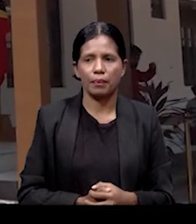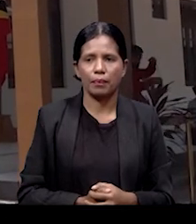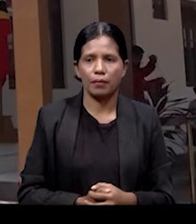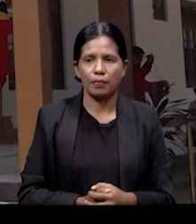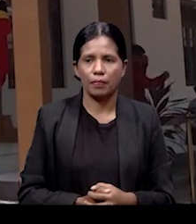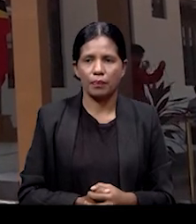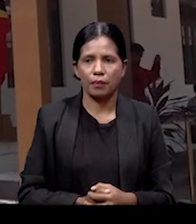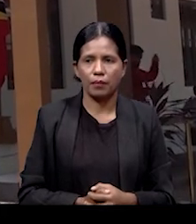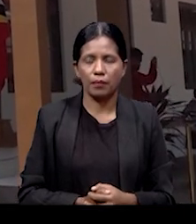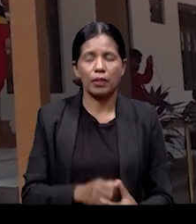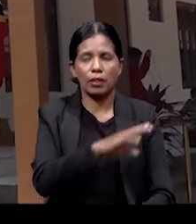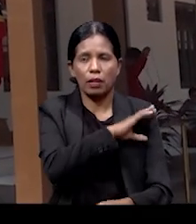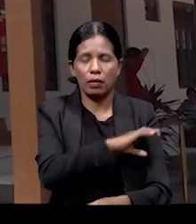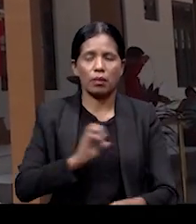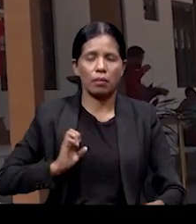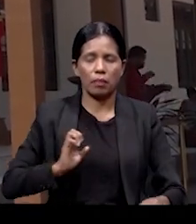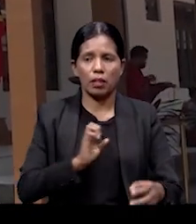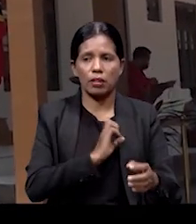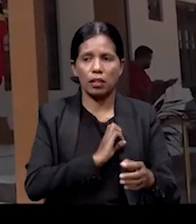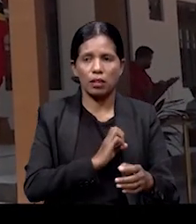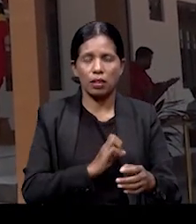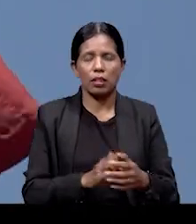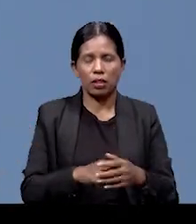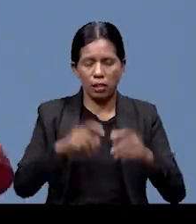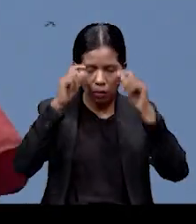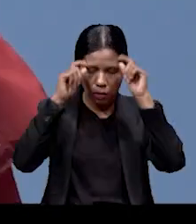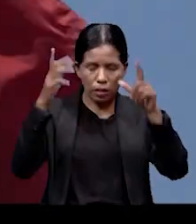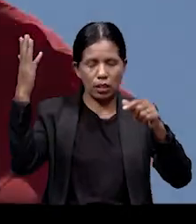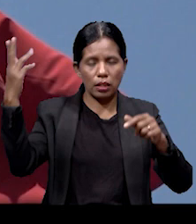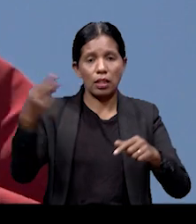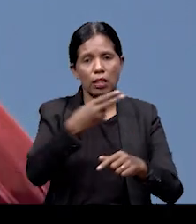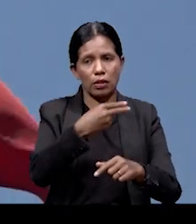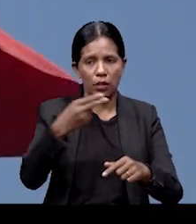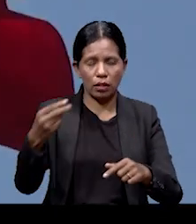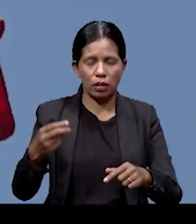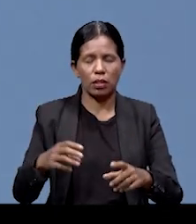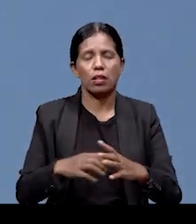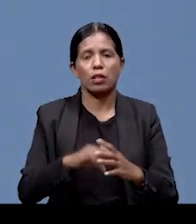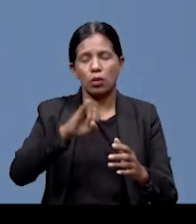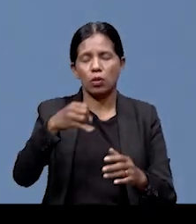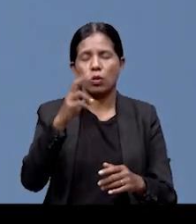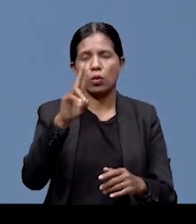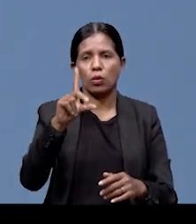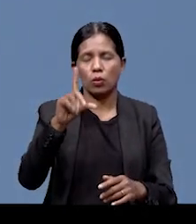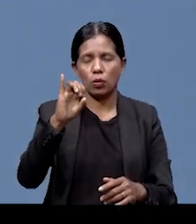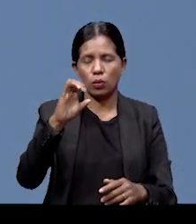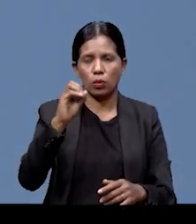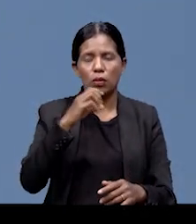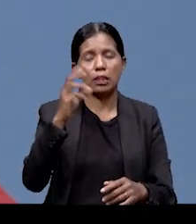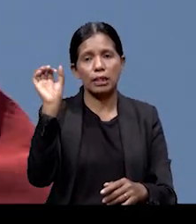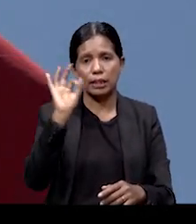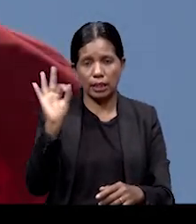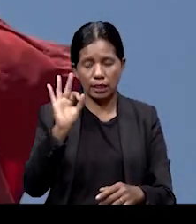Adido Segurança Embaixada da República Democrática Timor-Leste e Jakarta, Indonésia, Comissário Zuli Ornai, sexta-ne, halau encontro